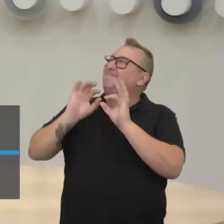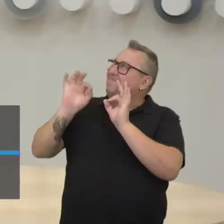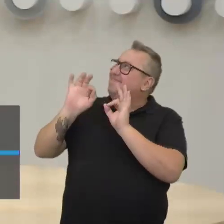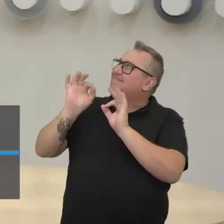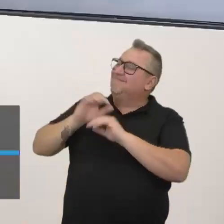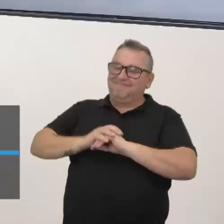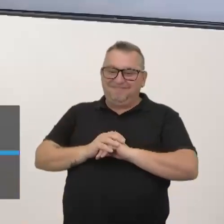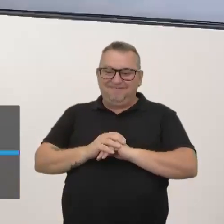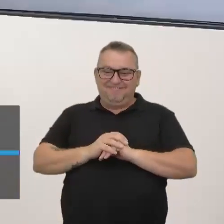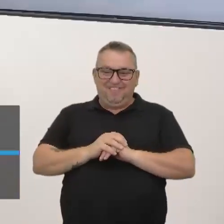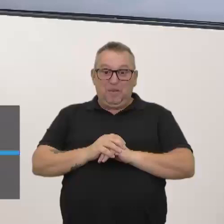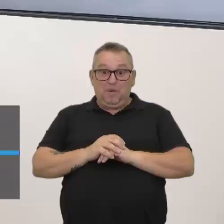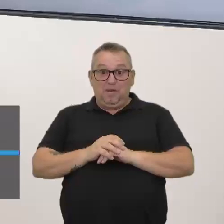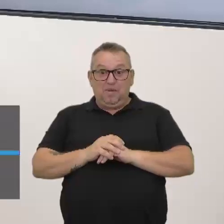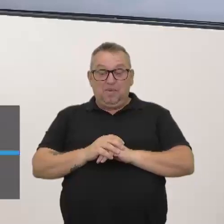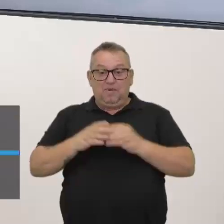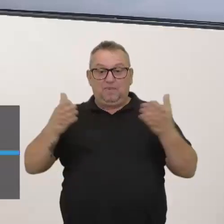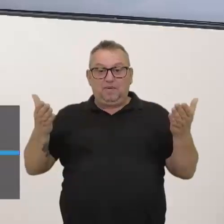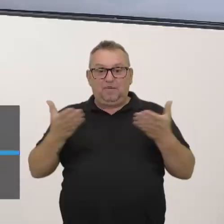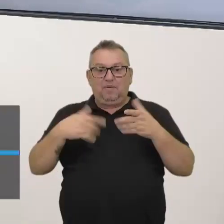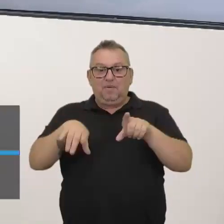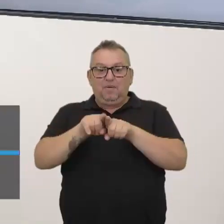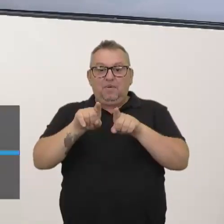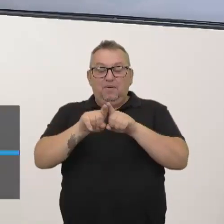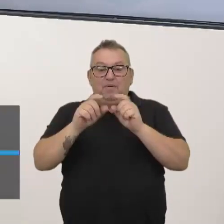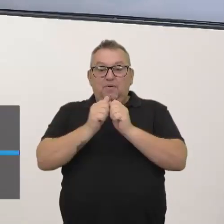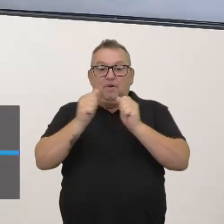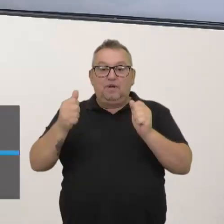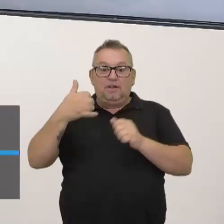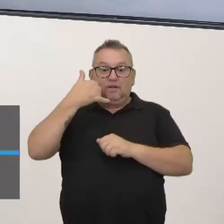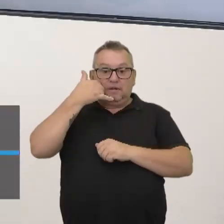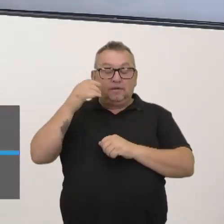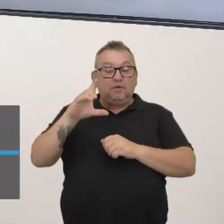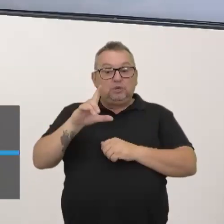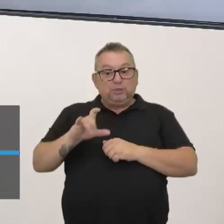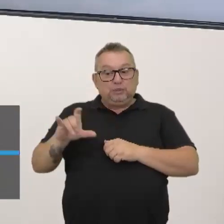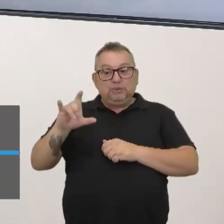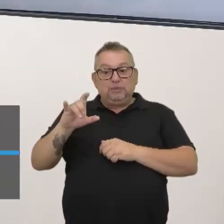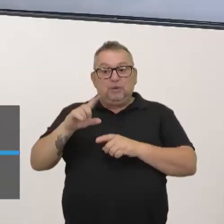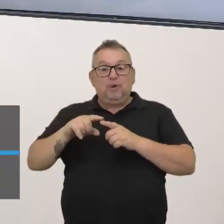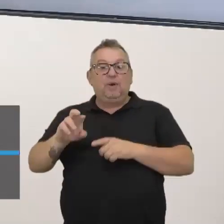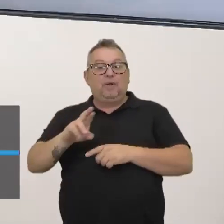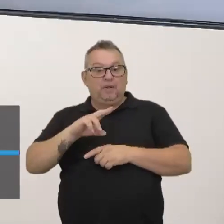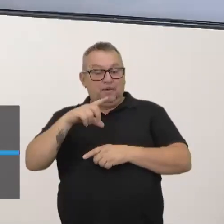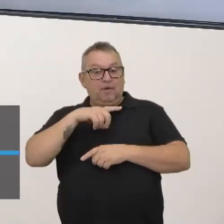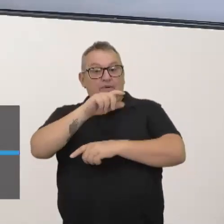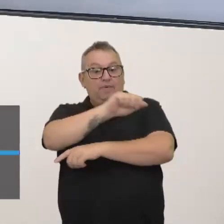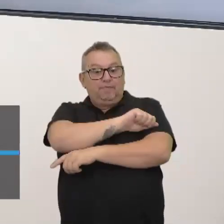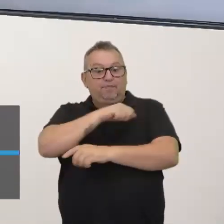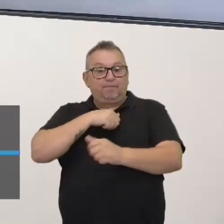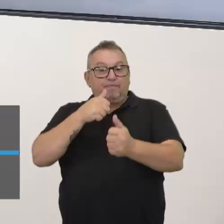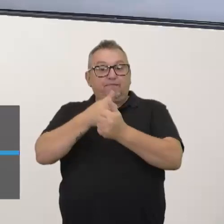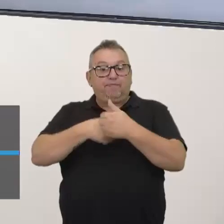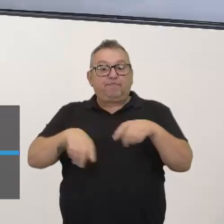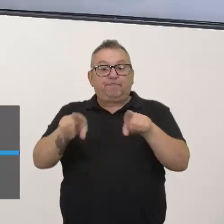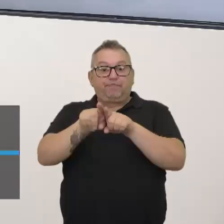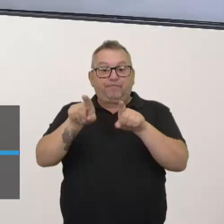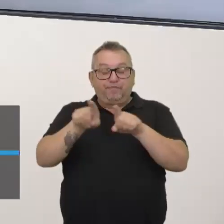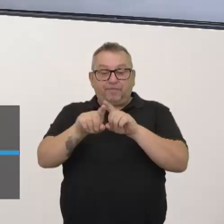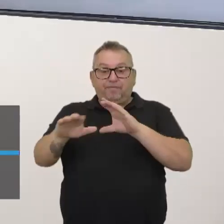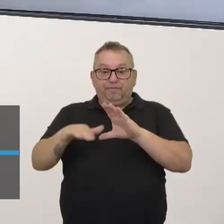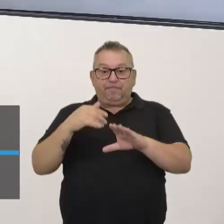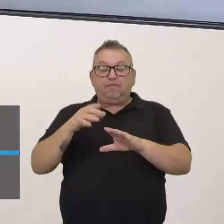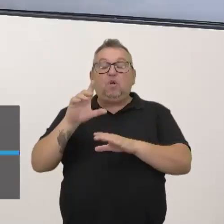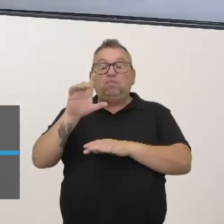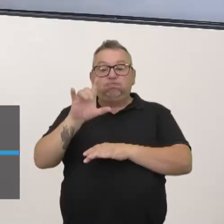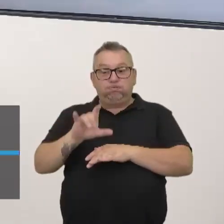aí. Pessoal, hoje eu tô sem o celular e sem o Instagram, mas vocês podem responder. E tem uns aluninhos que nos acompanham, eles mandam resposta no